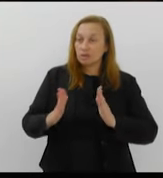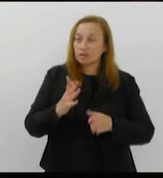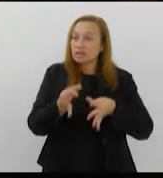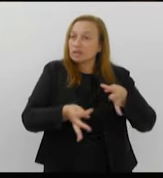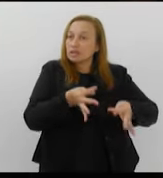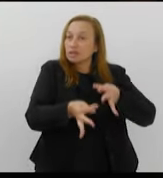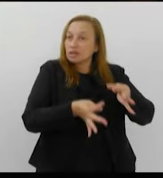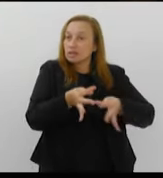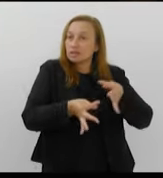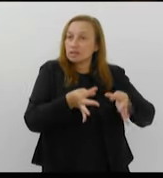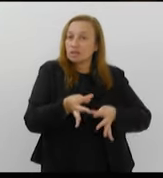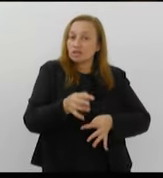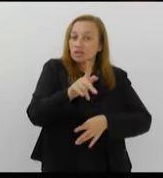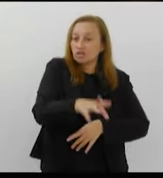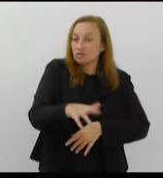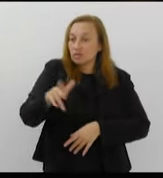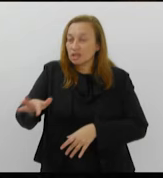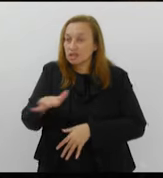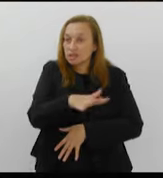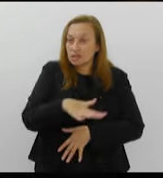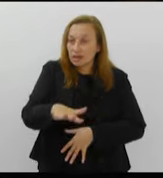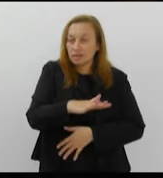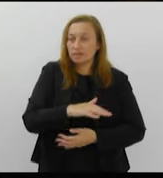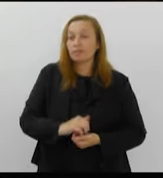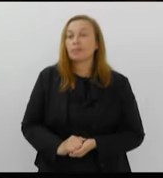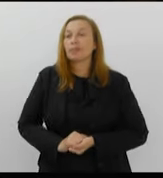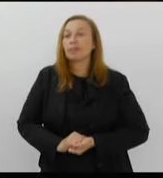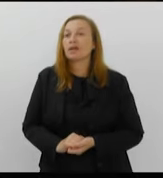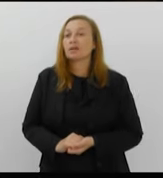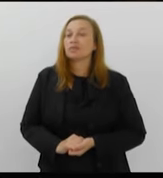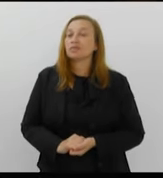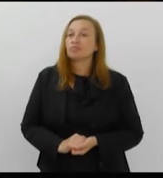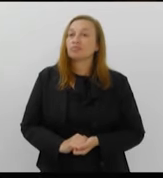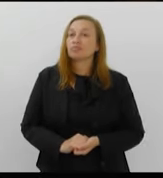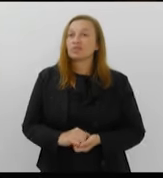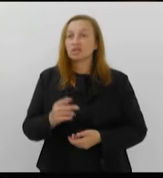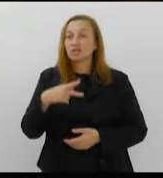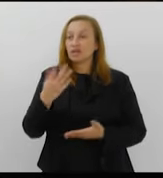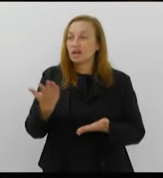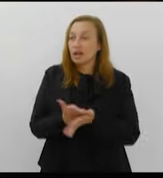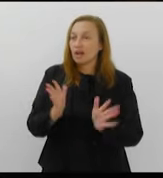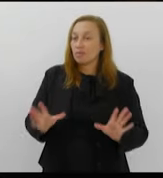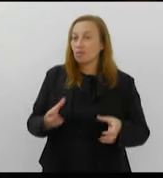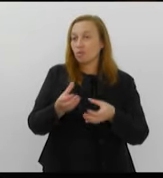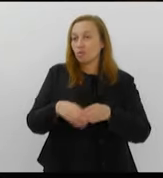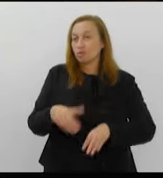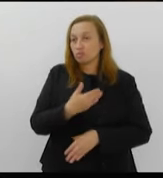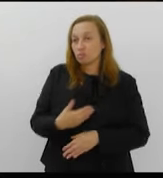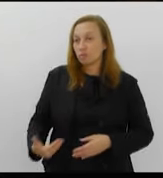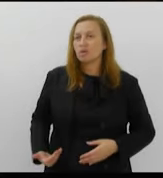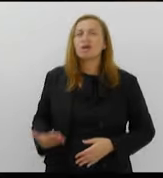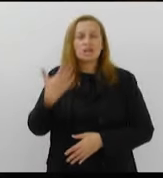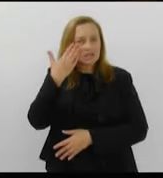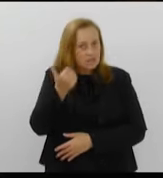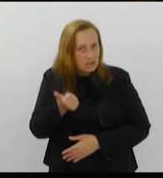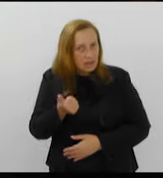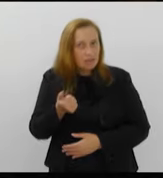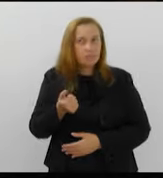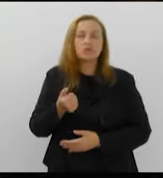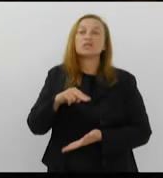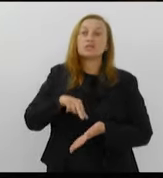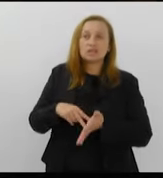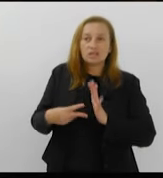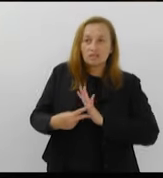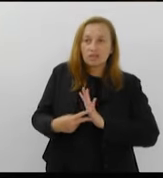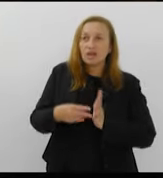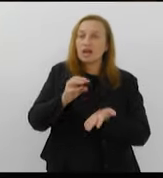tratamento nas diferentes unidades. Quando a gente fala que acabou o concurso público, a gente sabe do que está falando. É a